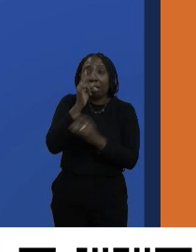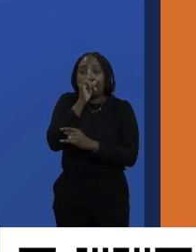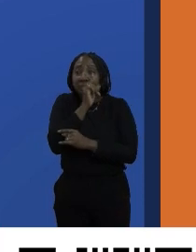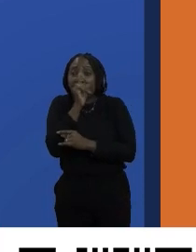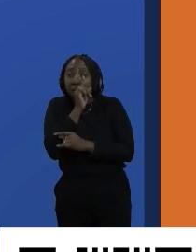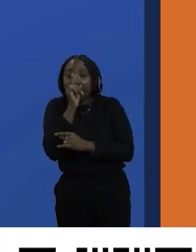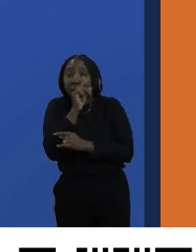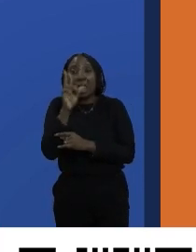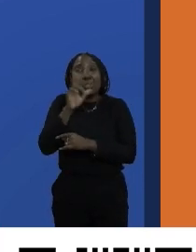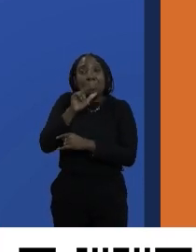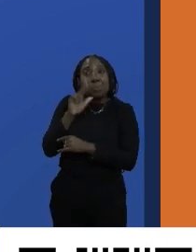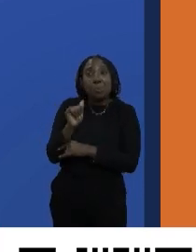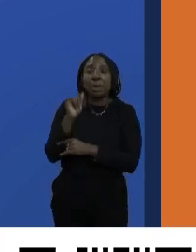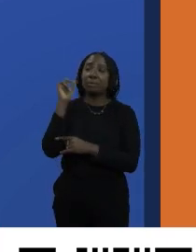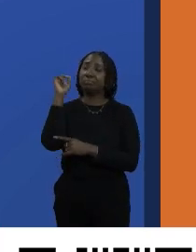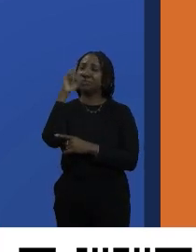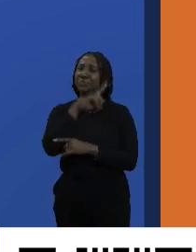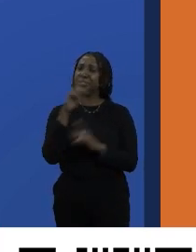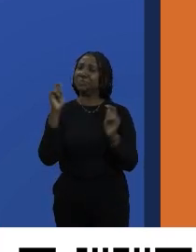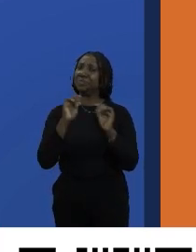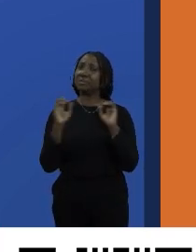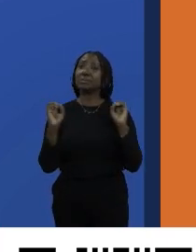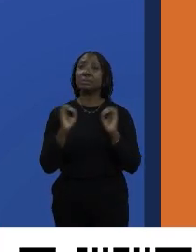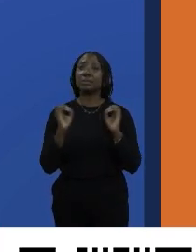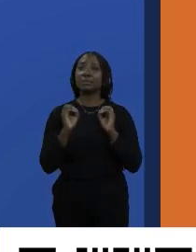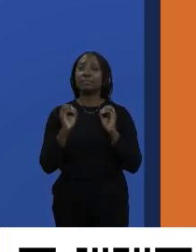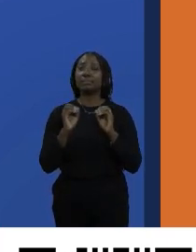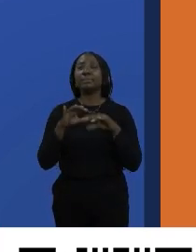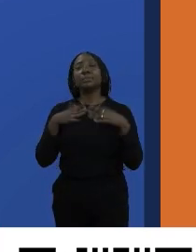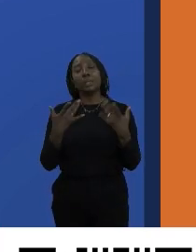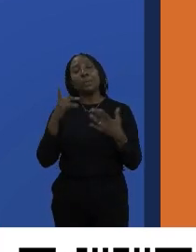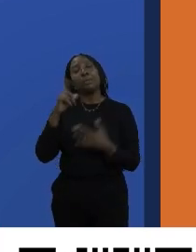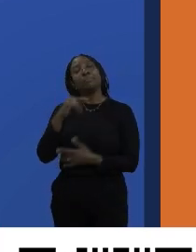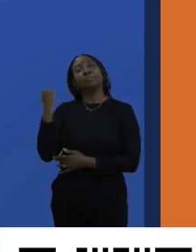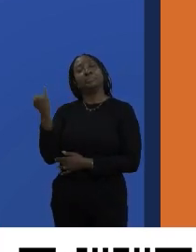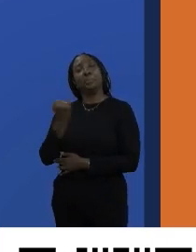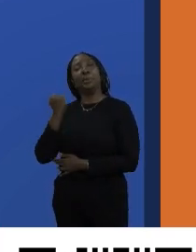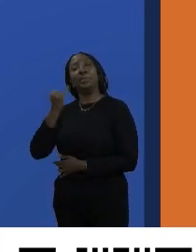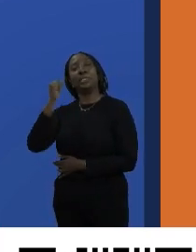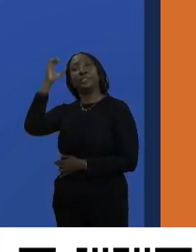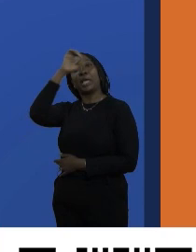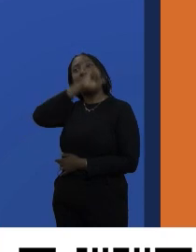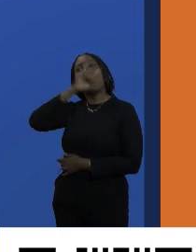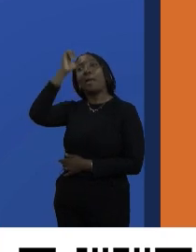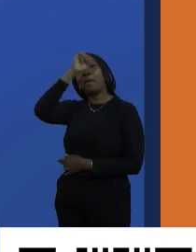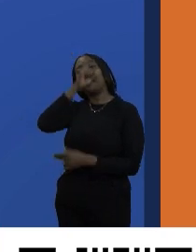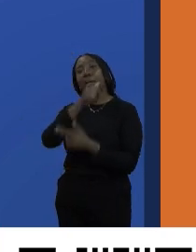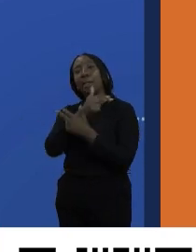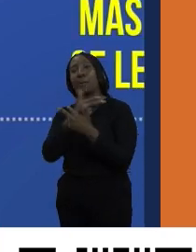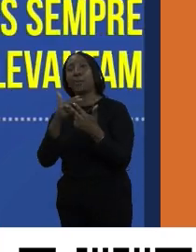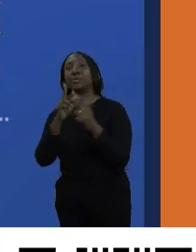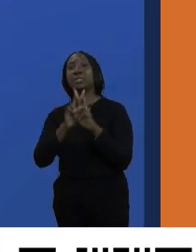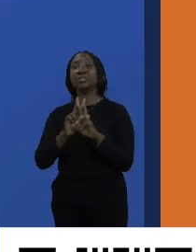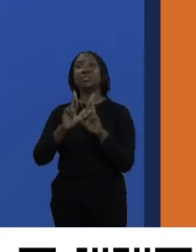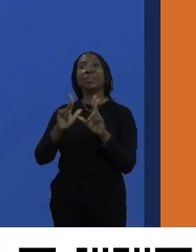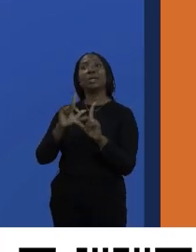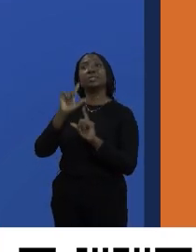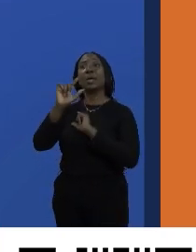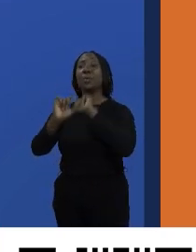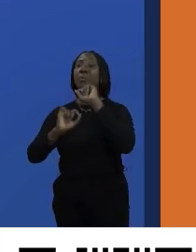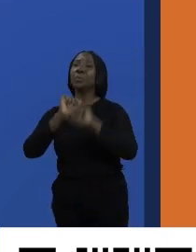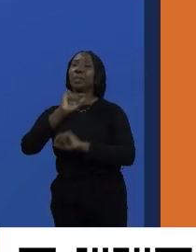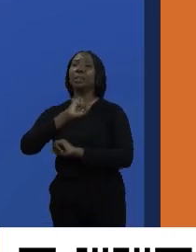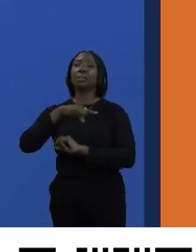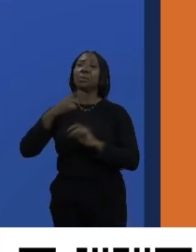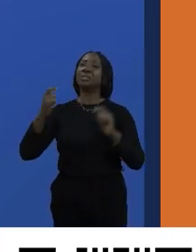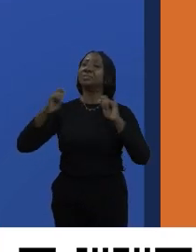nunca fez nada. Então, é importante, às vezes, aprender com os erros. Né? A grande diferença é o que a gente faz com